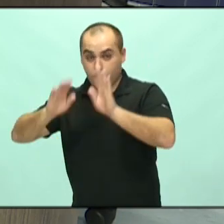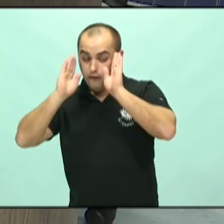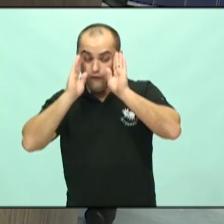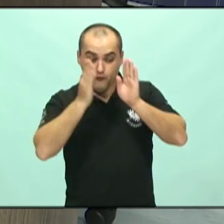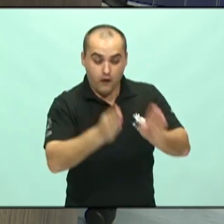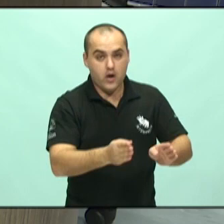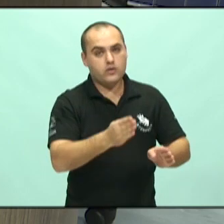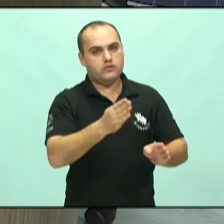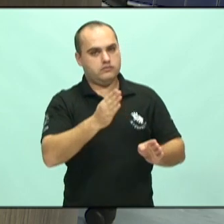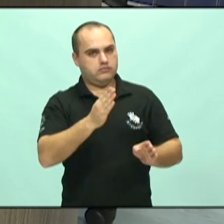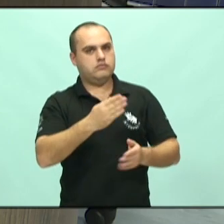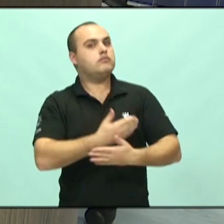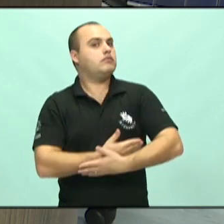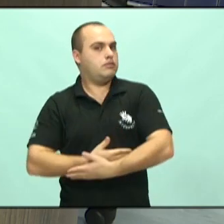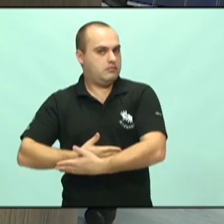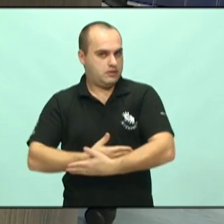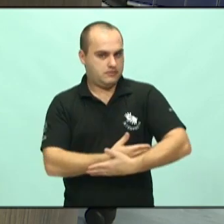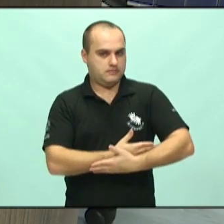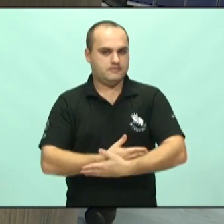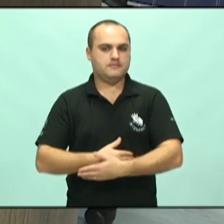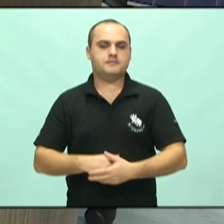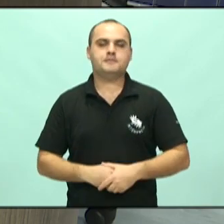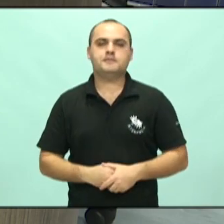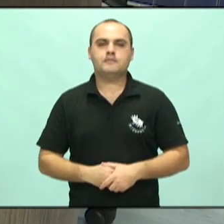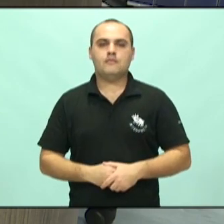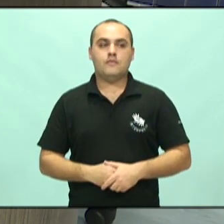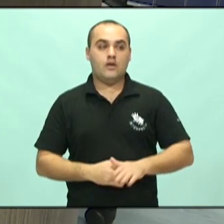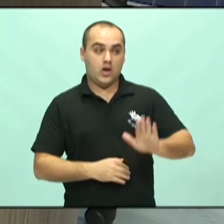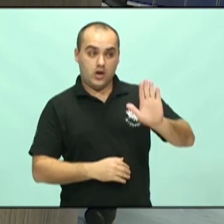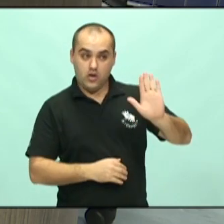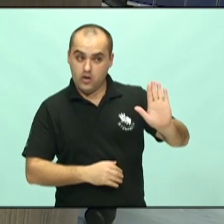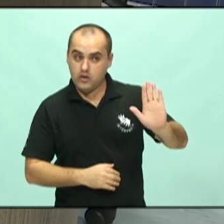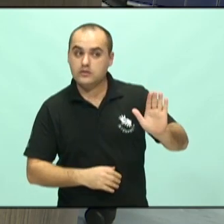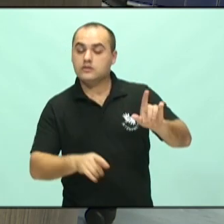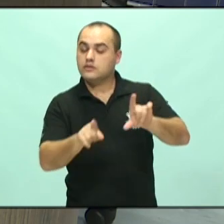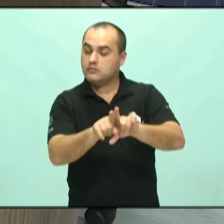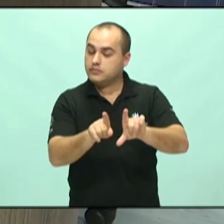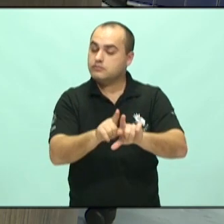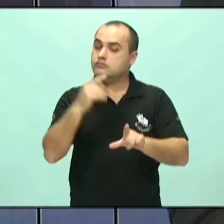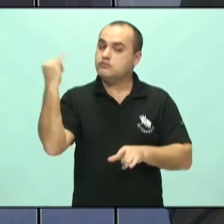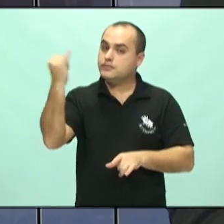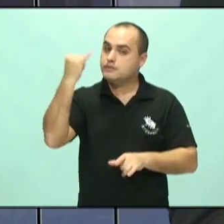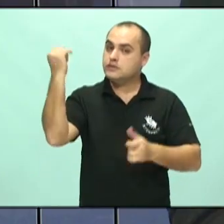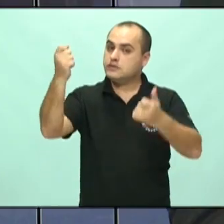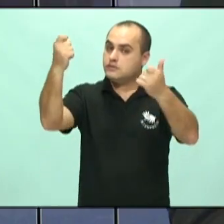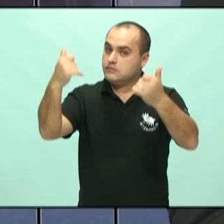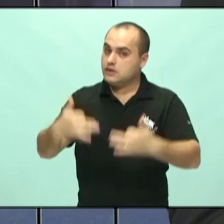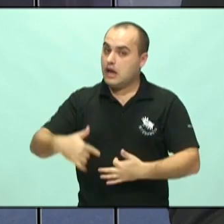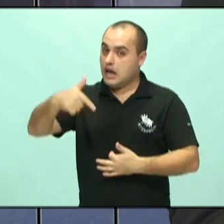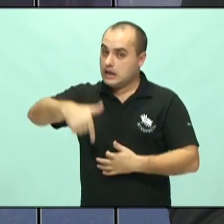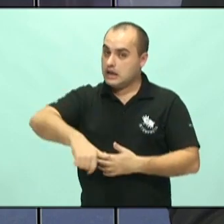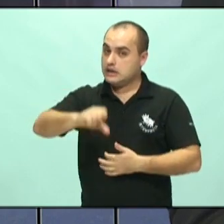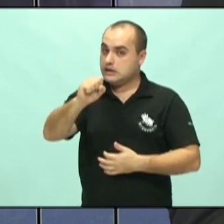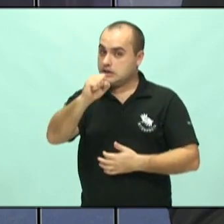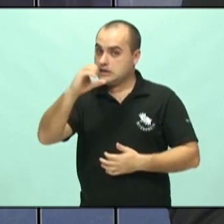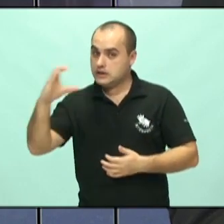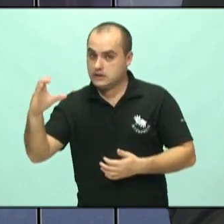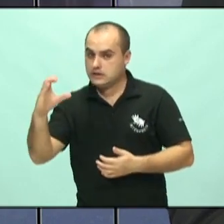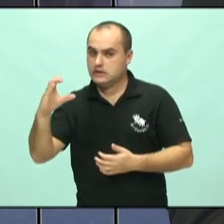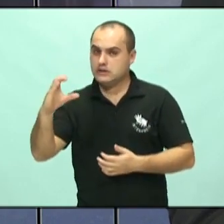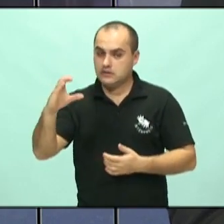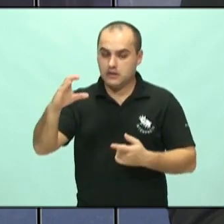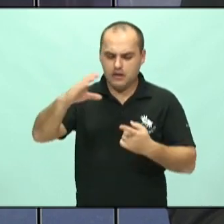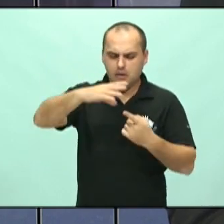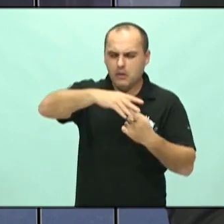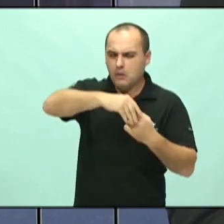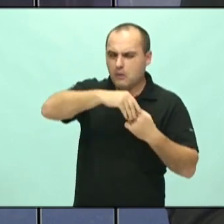né? E vale ressaltar que nós somos um dos únicos grupos de teatro que trabalha com essa linguagem aqui em Santa Catarina. São